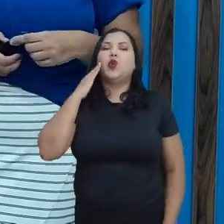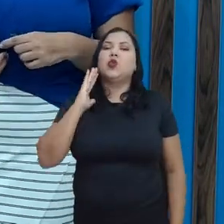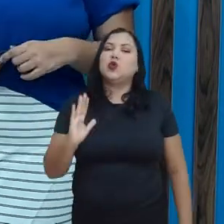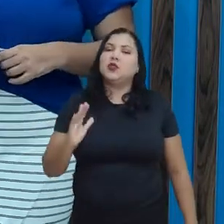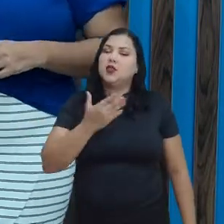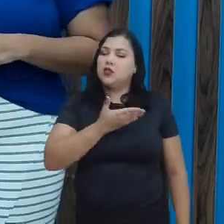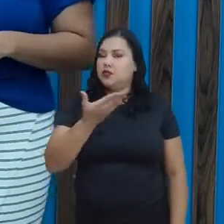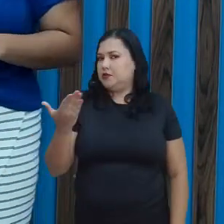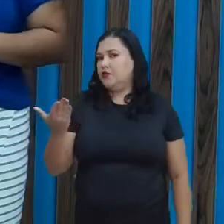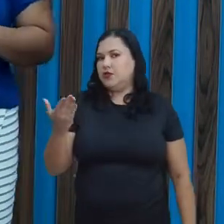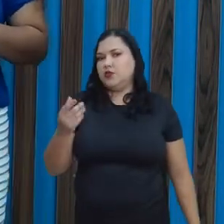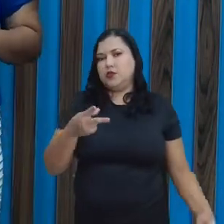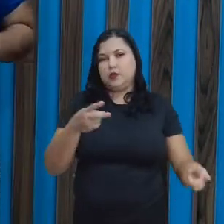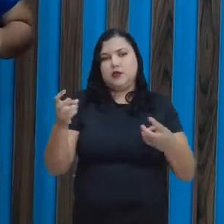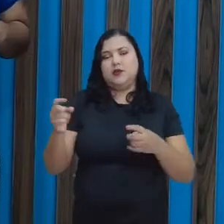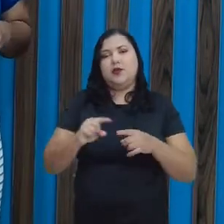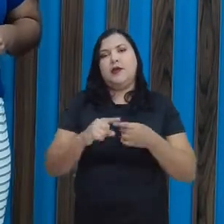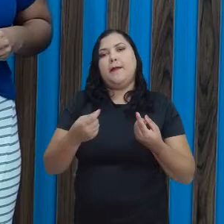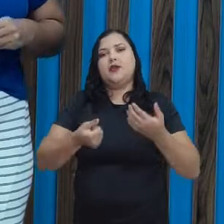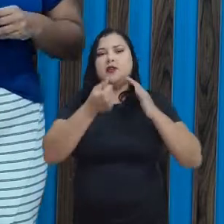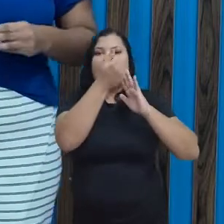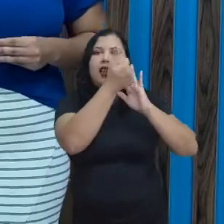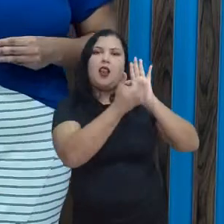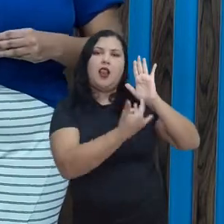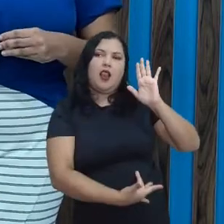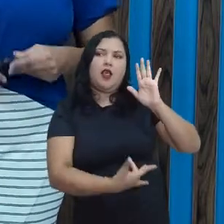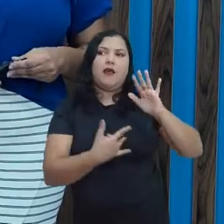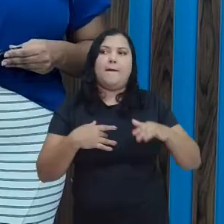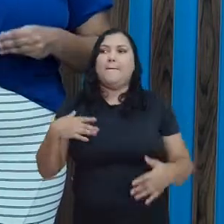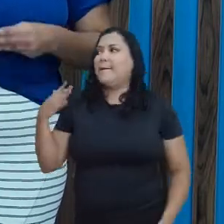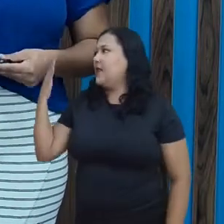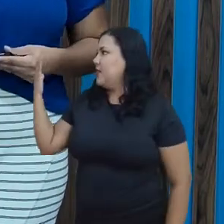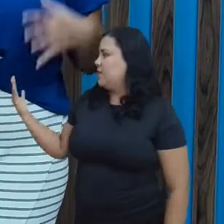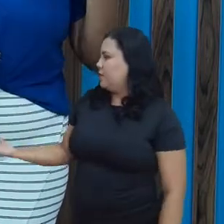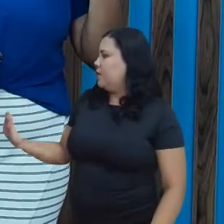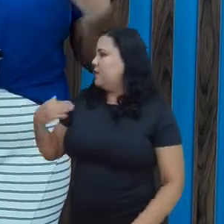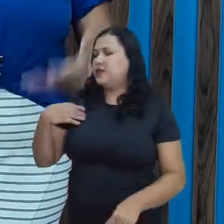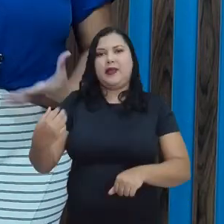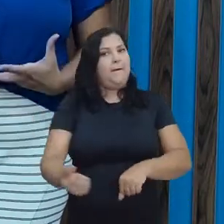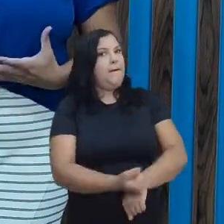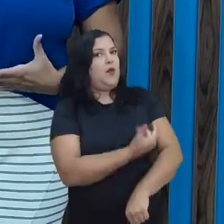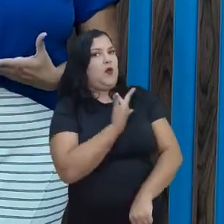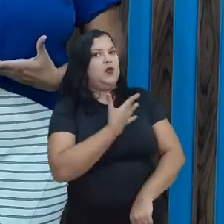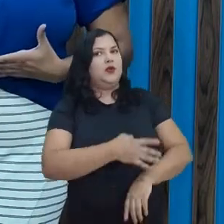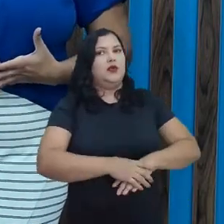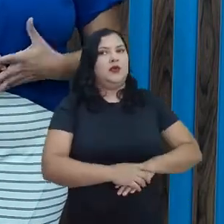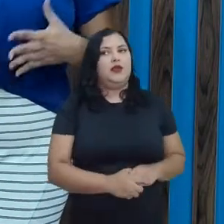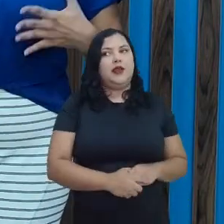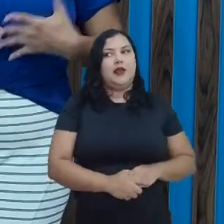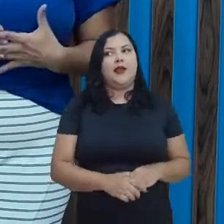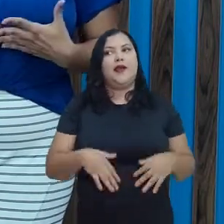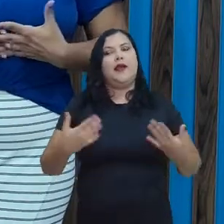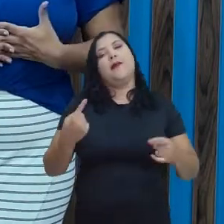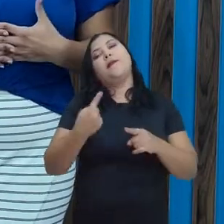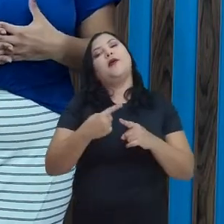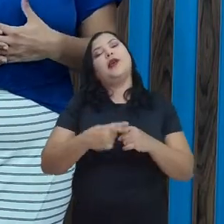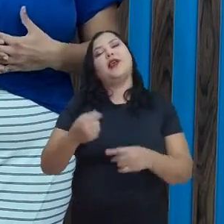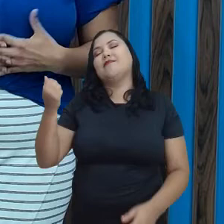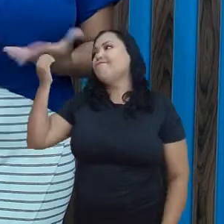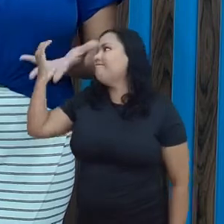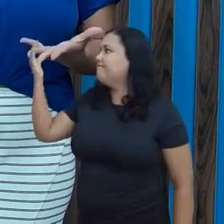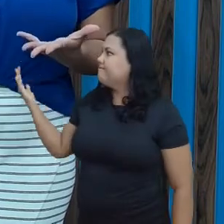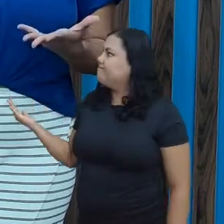relato de Carolina Maria de Jesus me deixa muito emotiva, muito tocada. Porque aqui é um